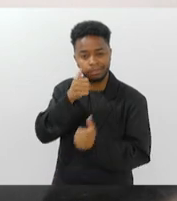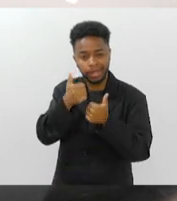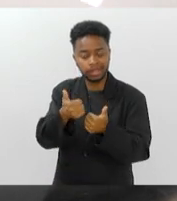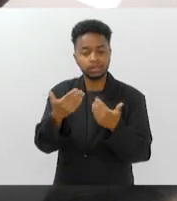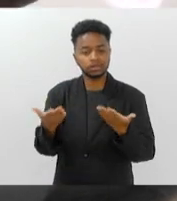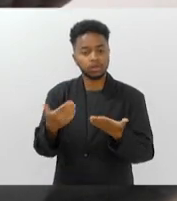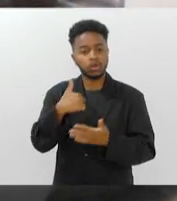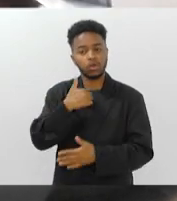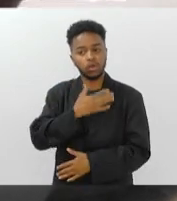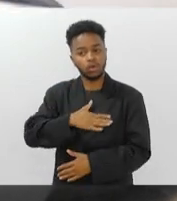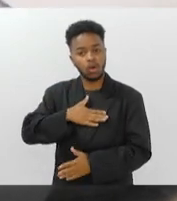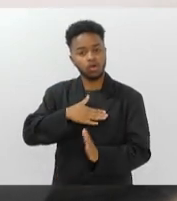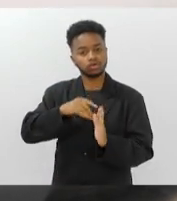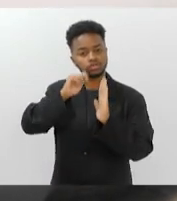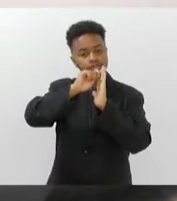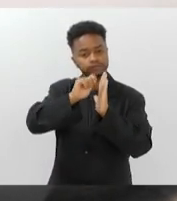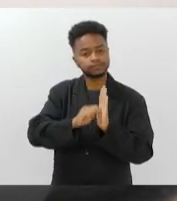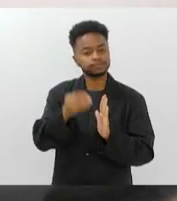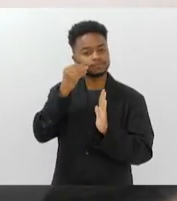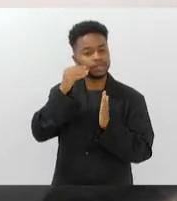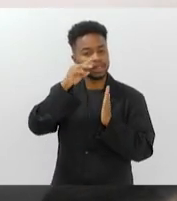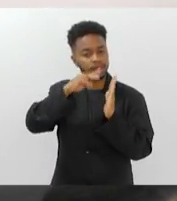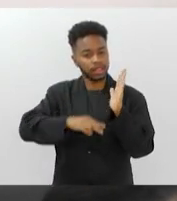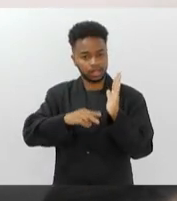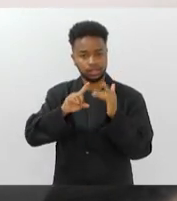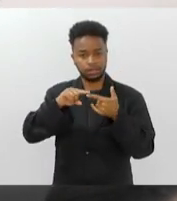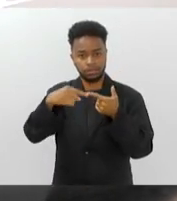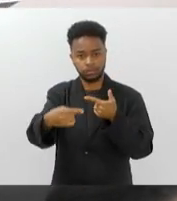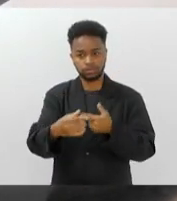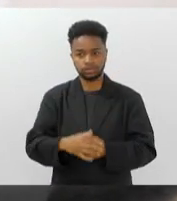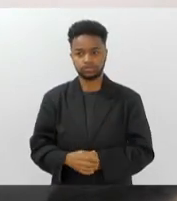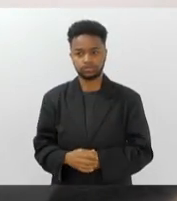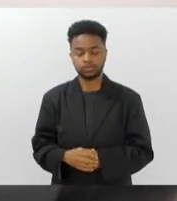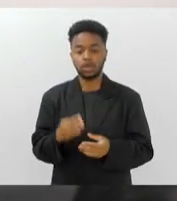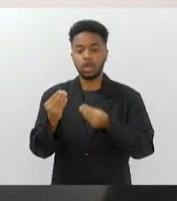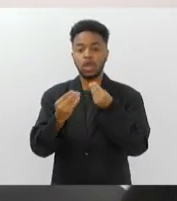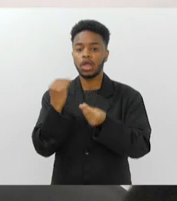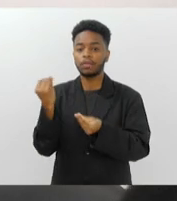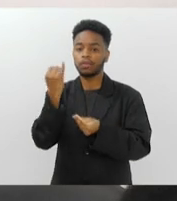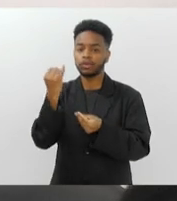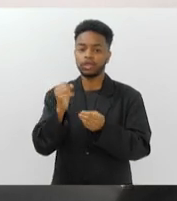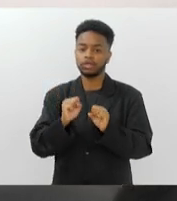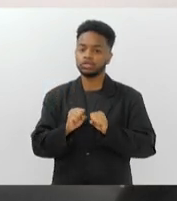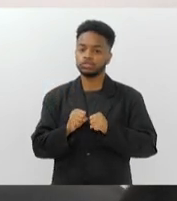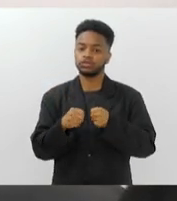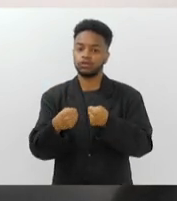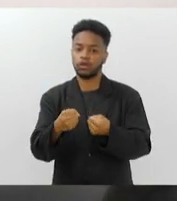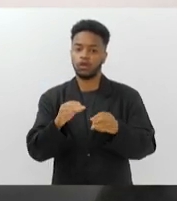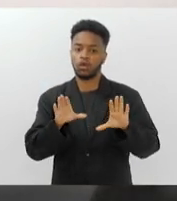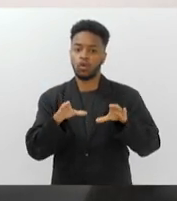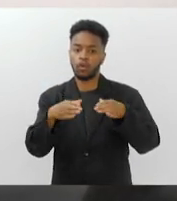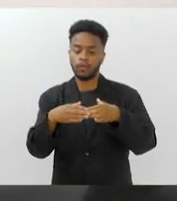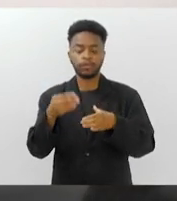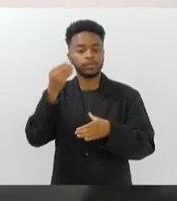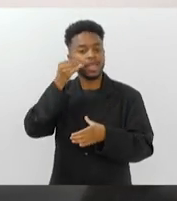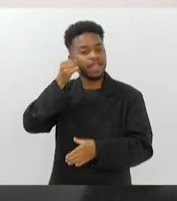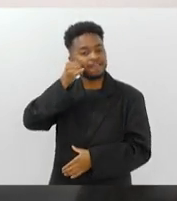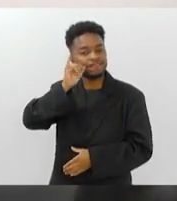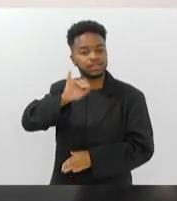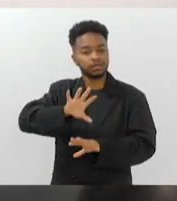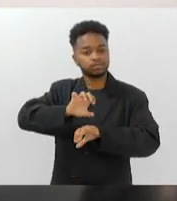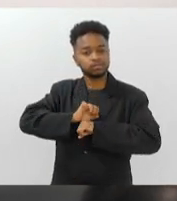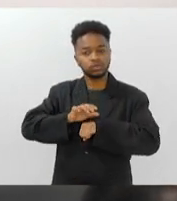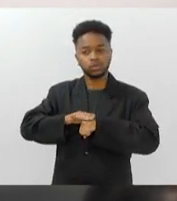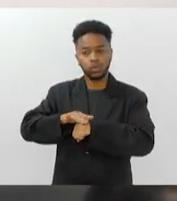de fazer as escritas para poder fazer a leitura a ân do engajamento comunitário na prevenção à tuberculose é